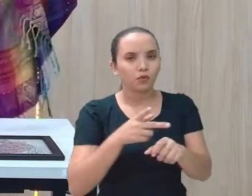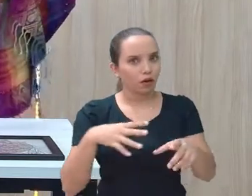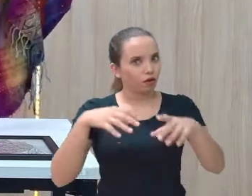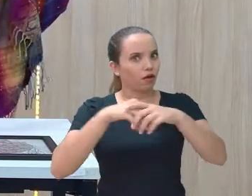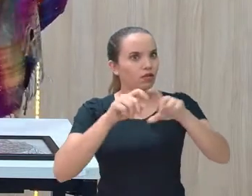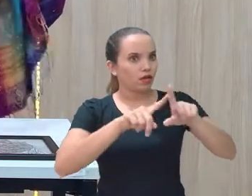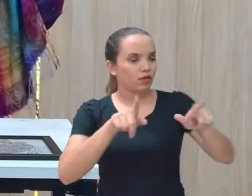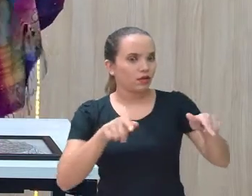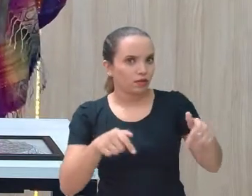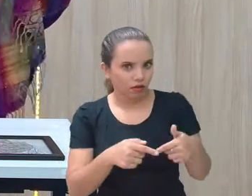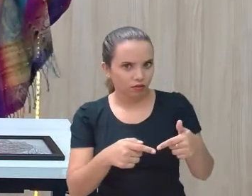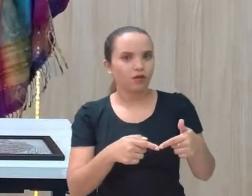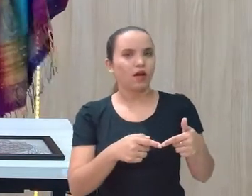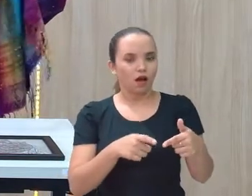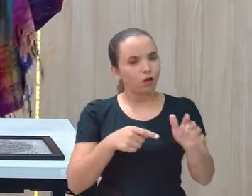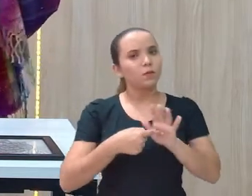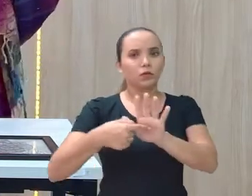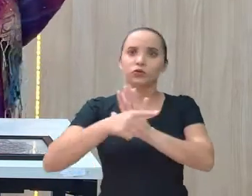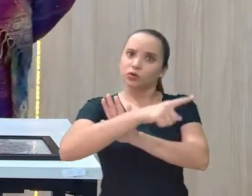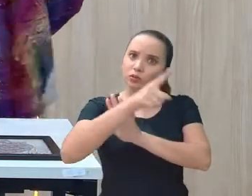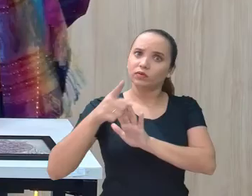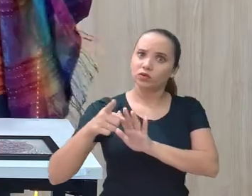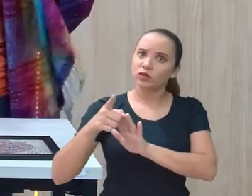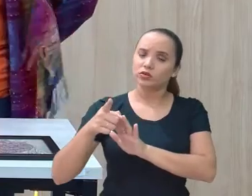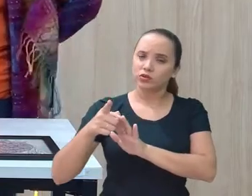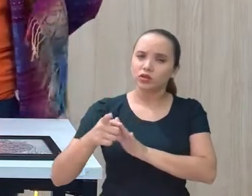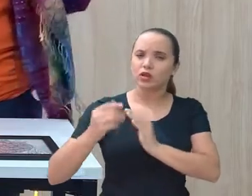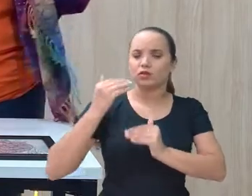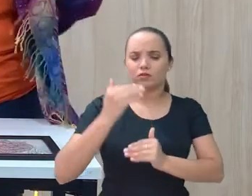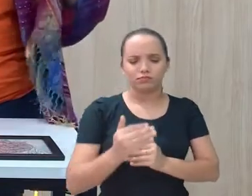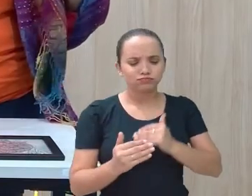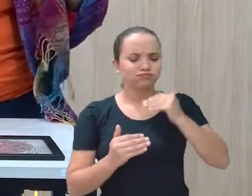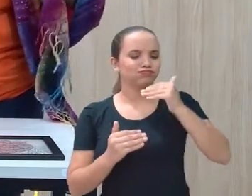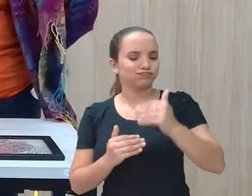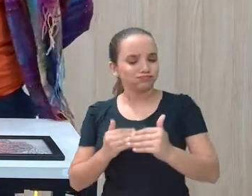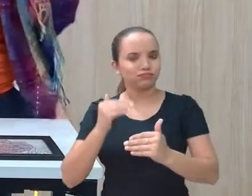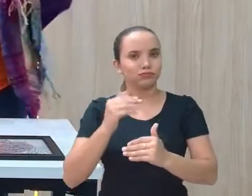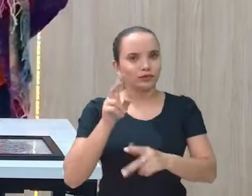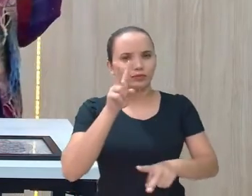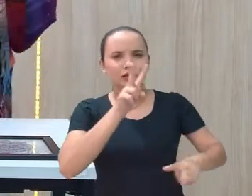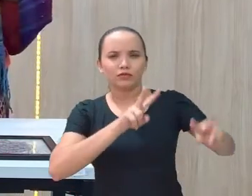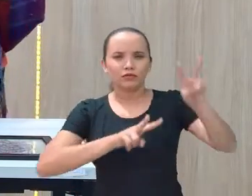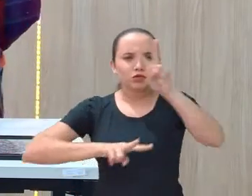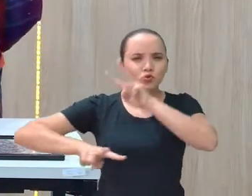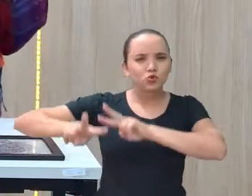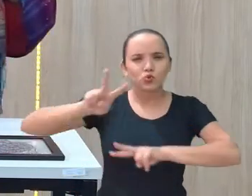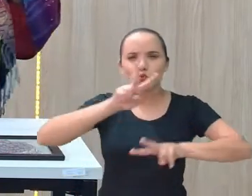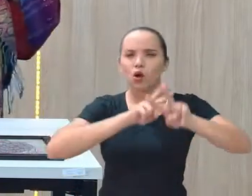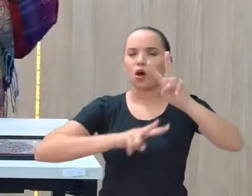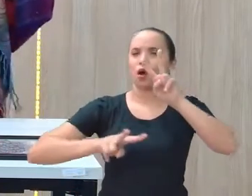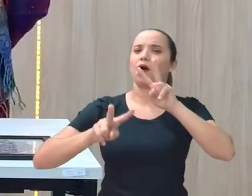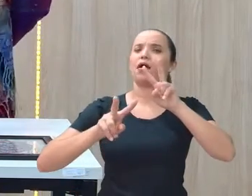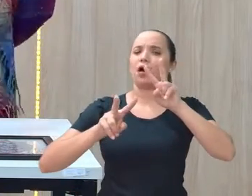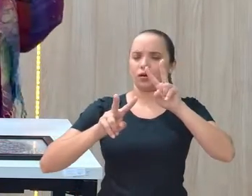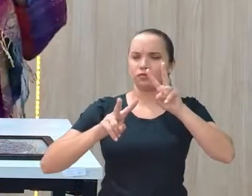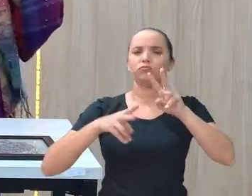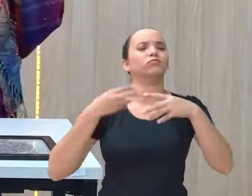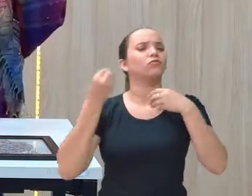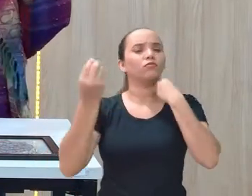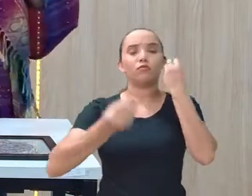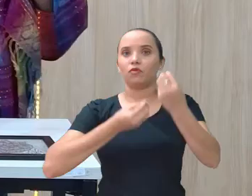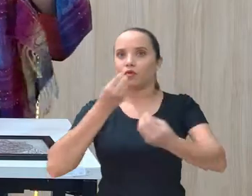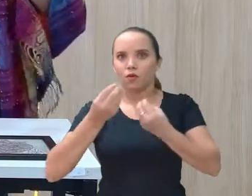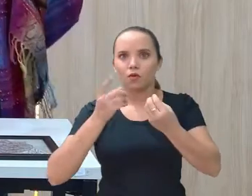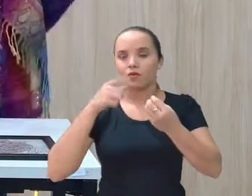mostrar para vocês, não é? Passo a passo, visualmente, todo esse passo a passo que a gente está